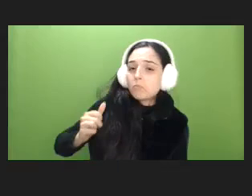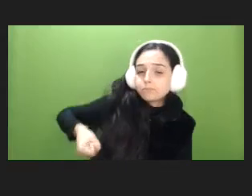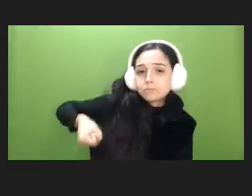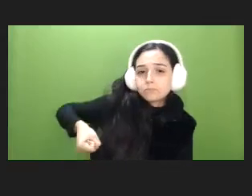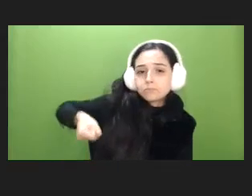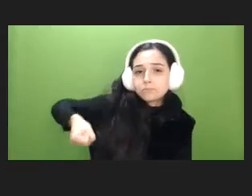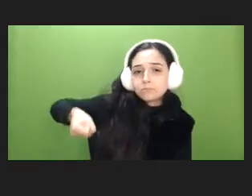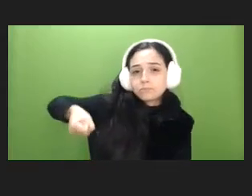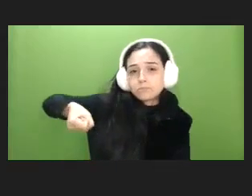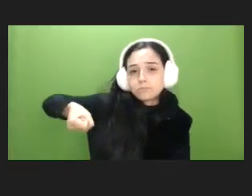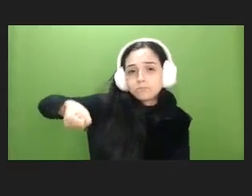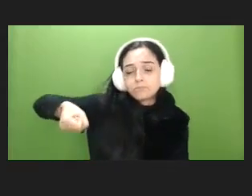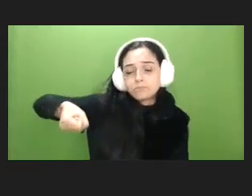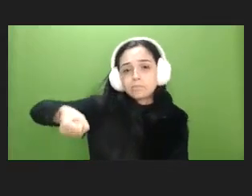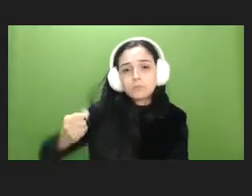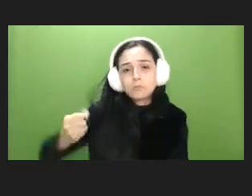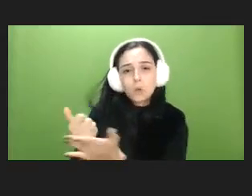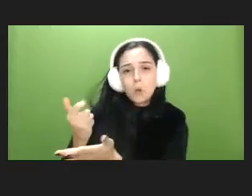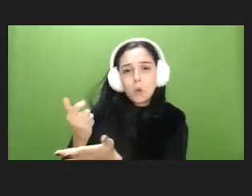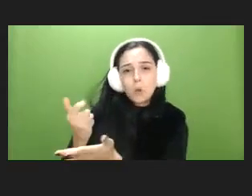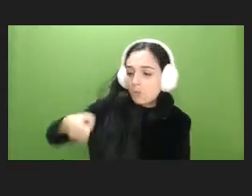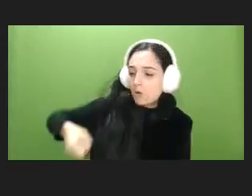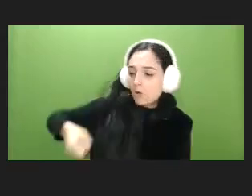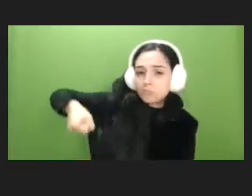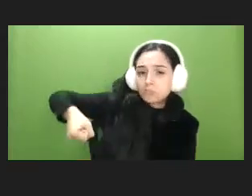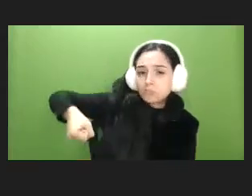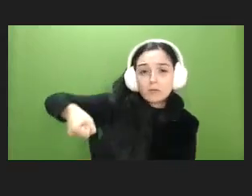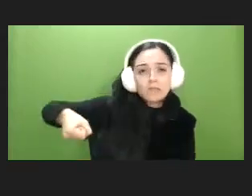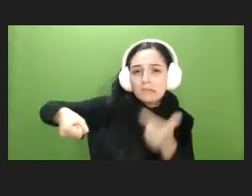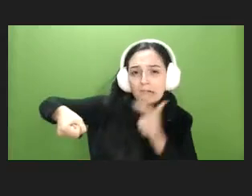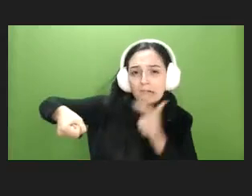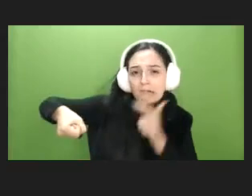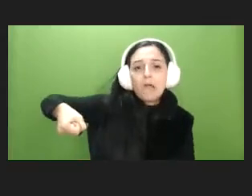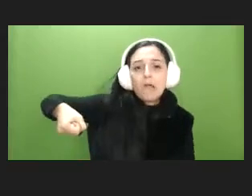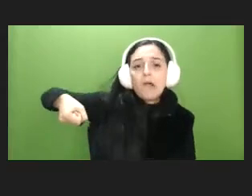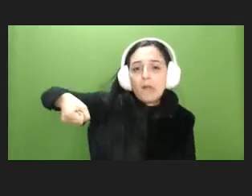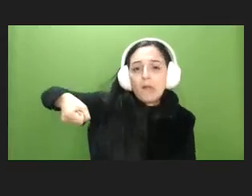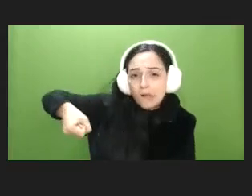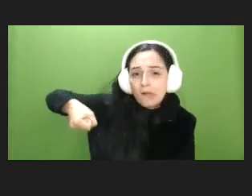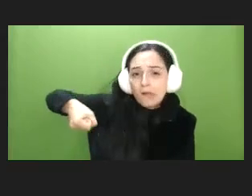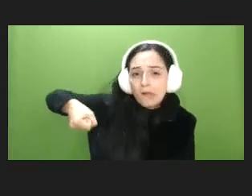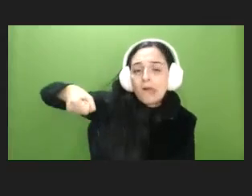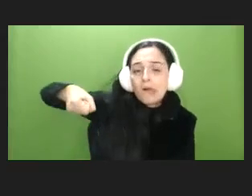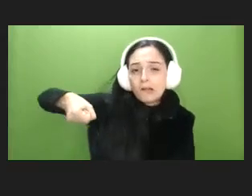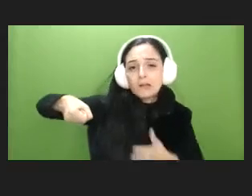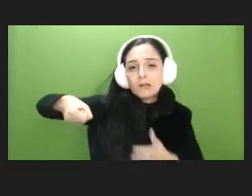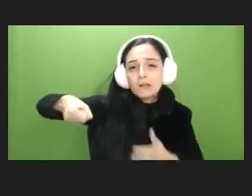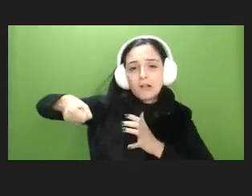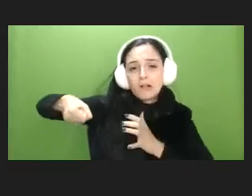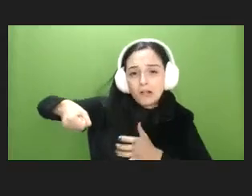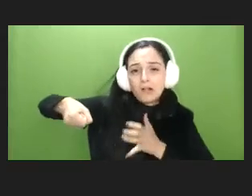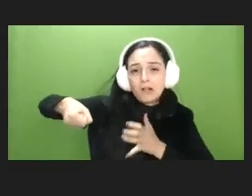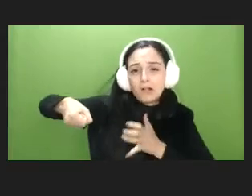carregar essa falta de ar, esse cansaço acelerado, um coração que se